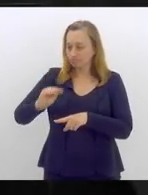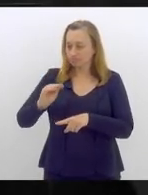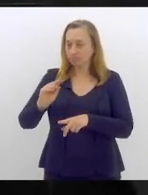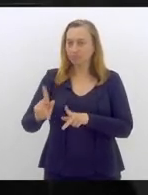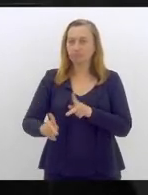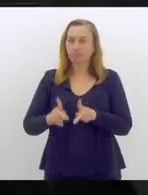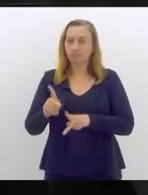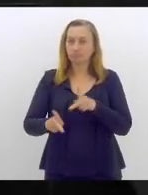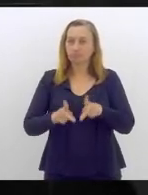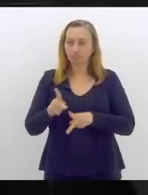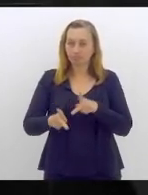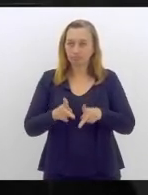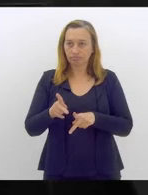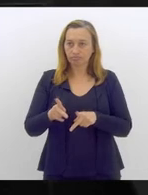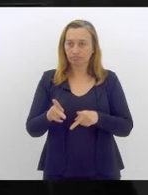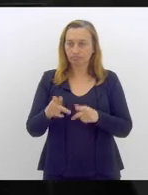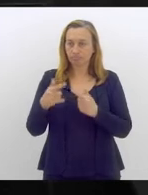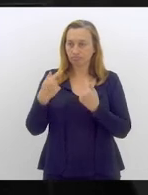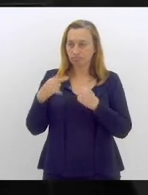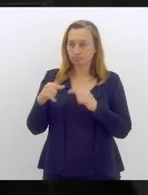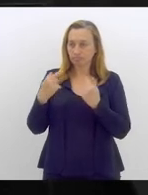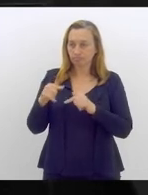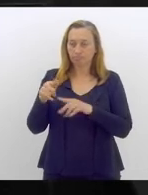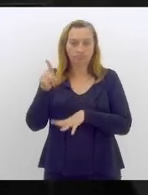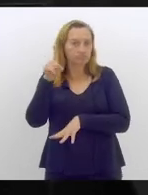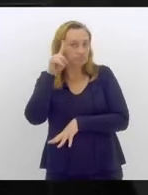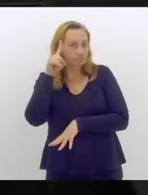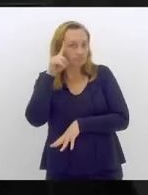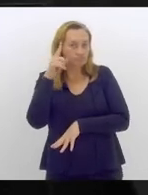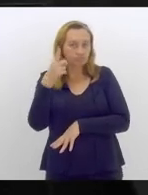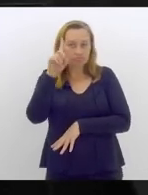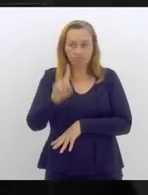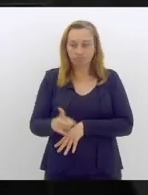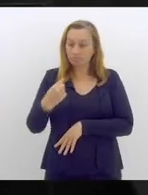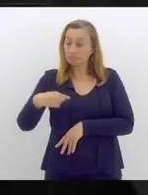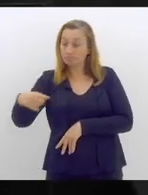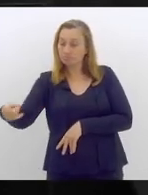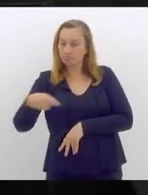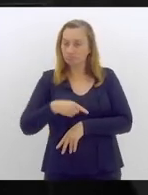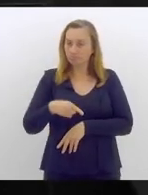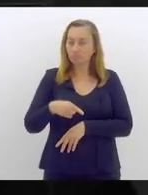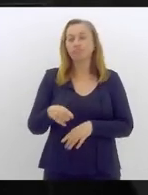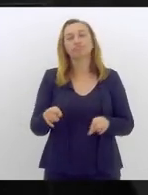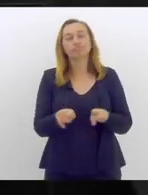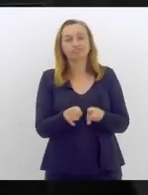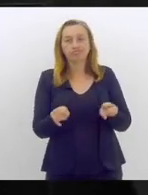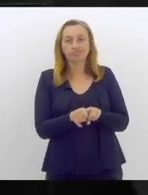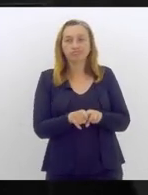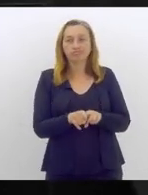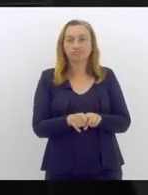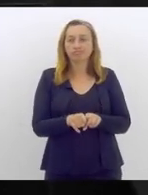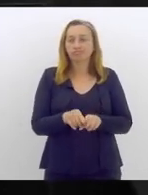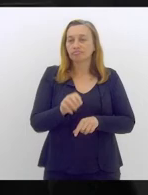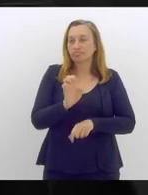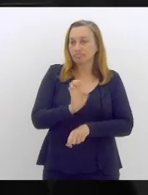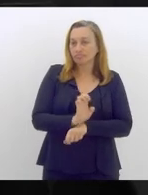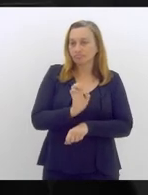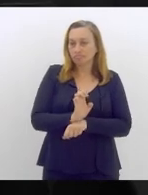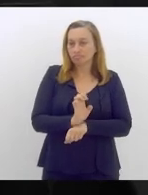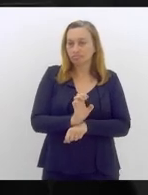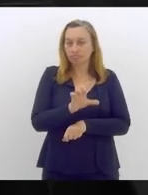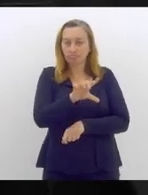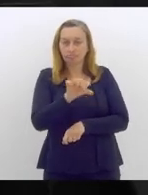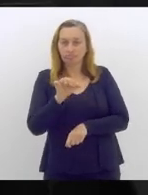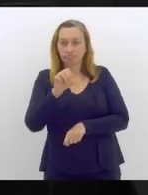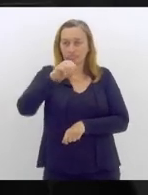esculhambada é ofendida diariamente no seu direito de viver e ao mesmo tempo também porque o estado que decidiu